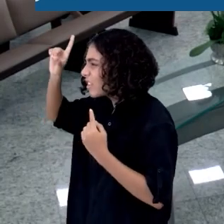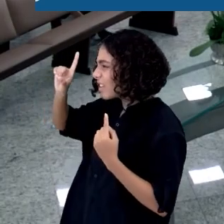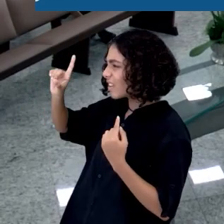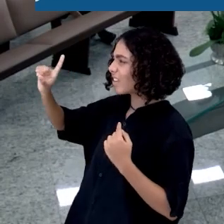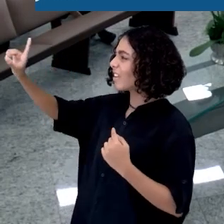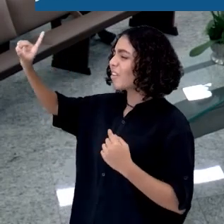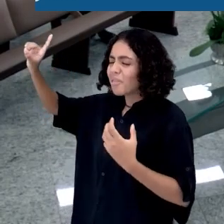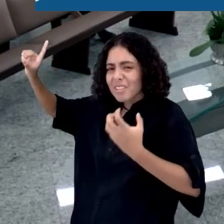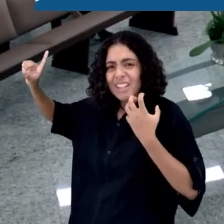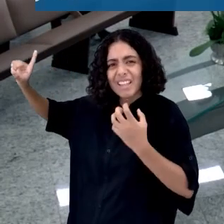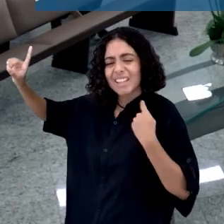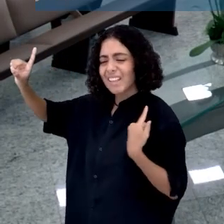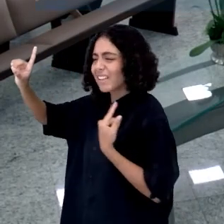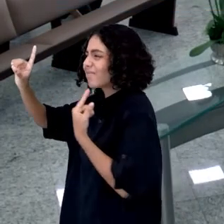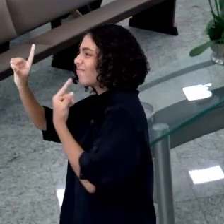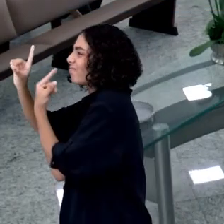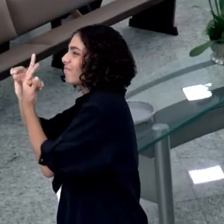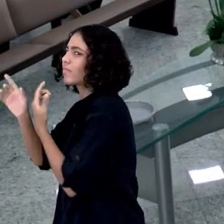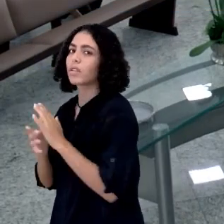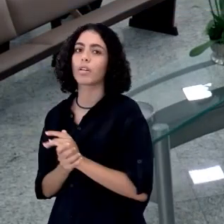fecha.